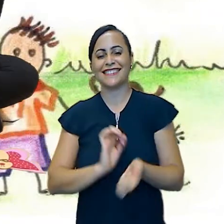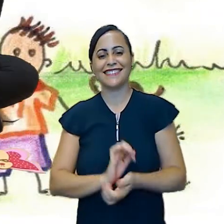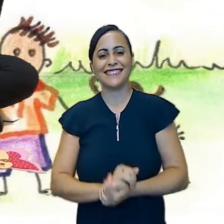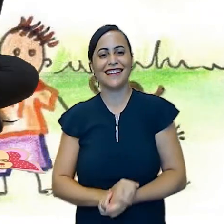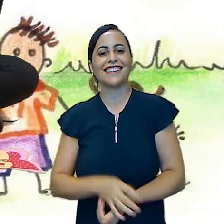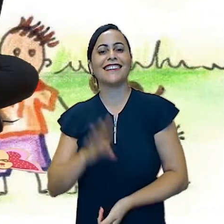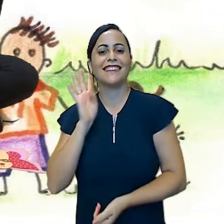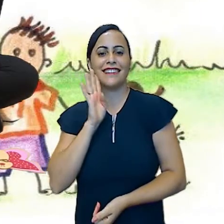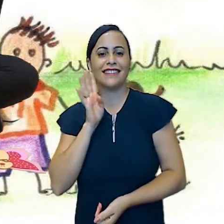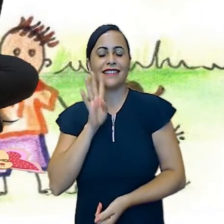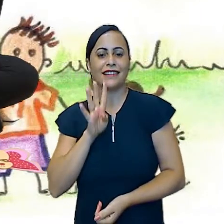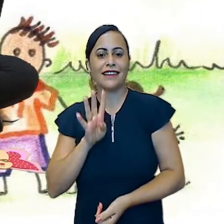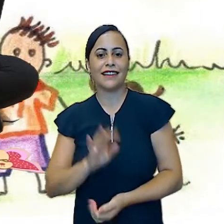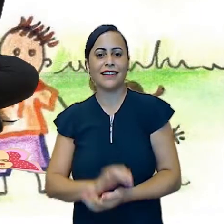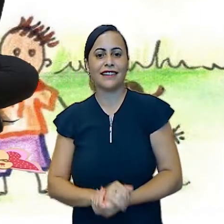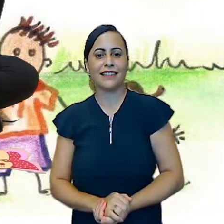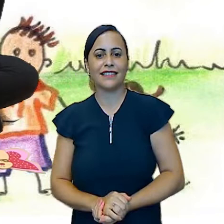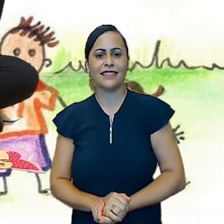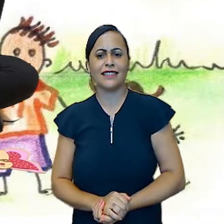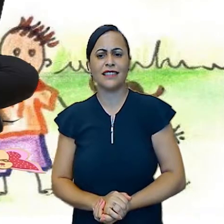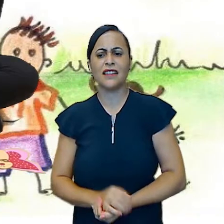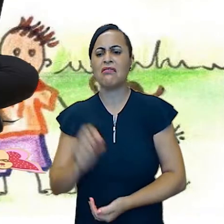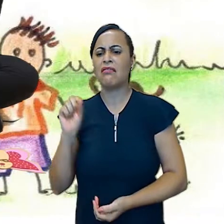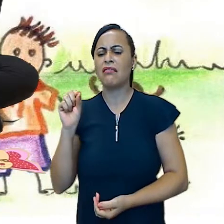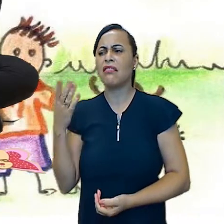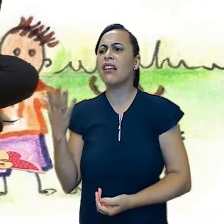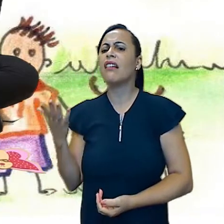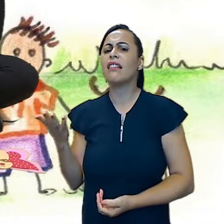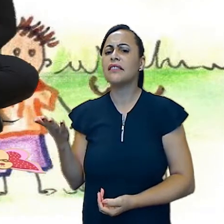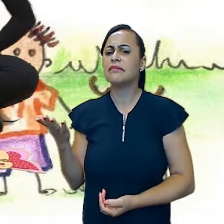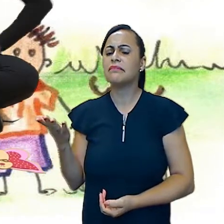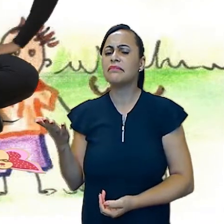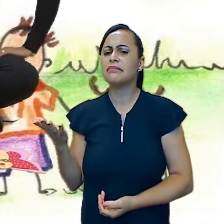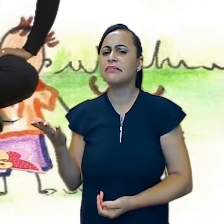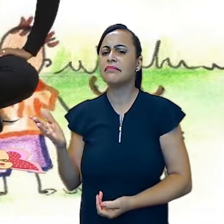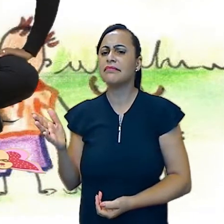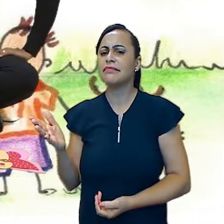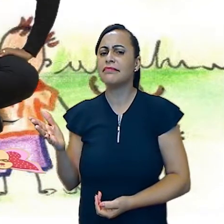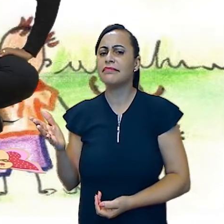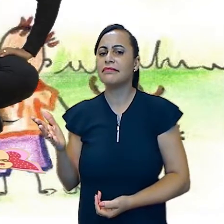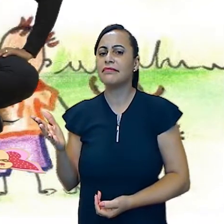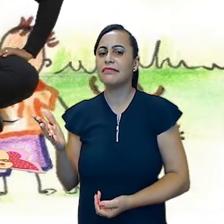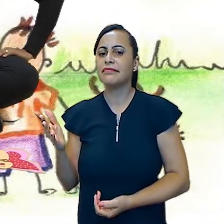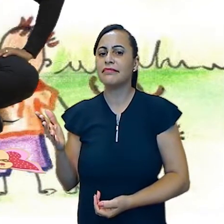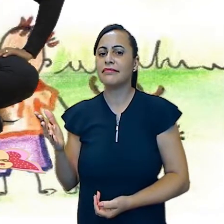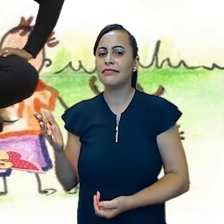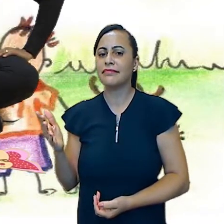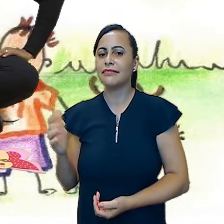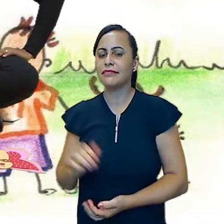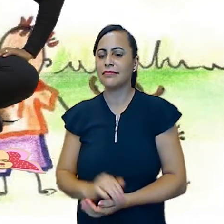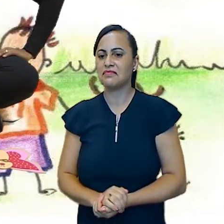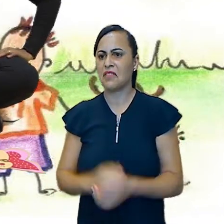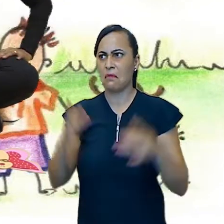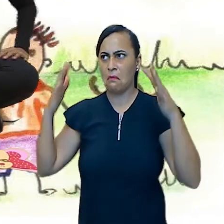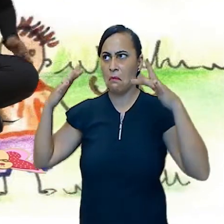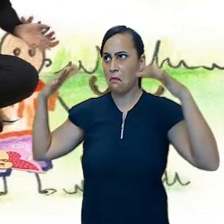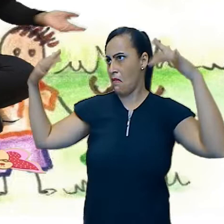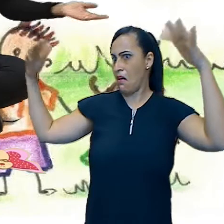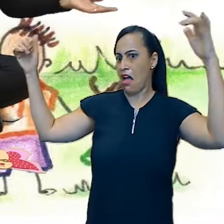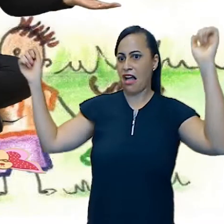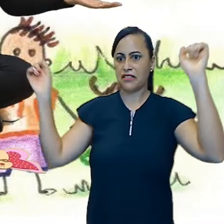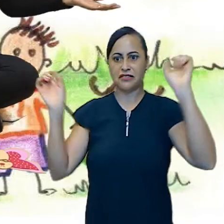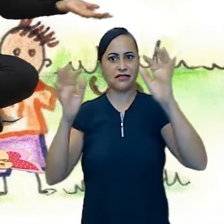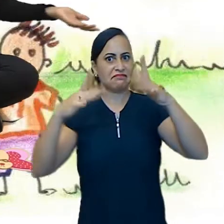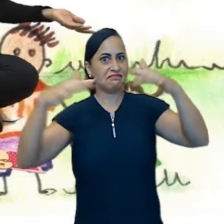mágicas! Que legal! Será que são palavras mágicas? Será que sai mágica?